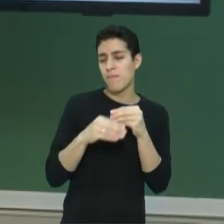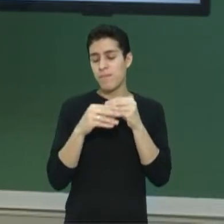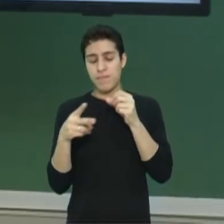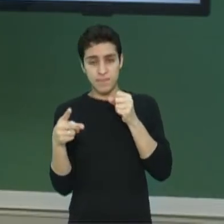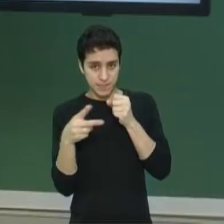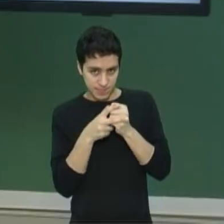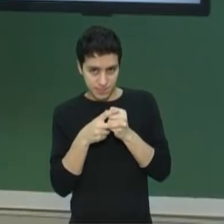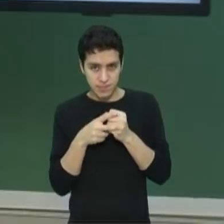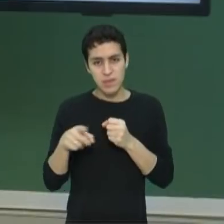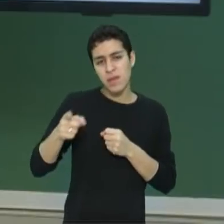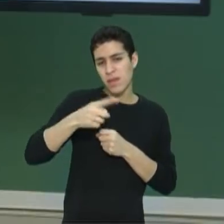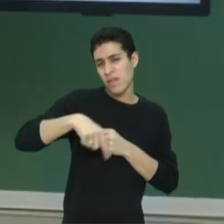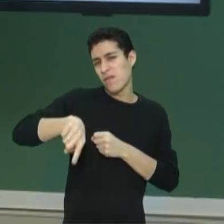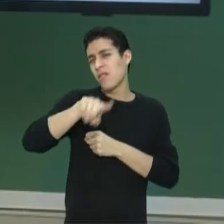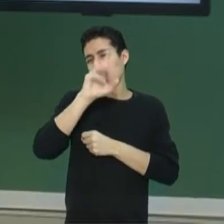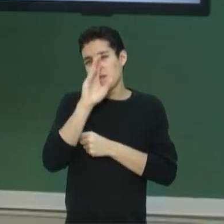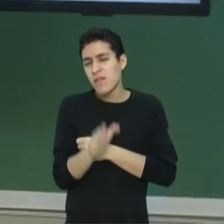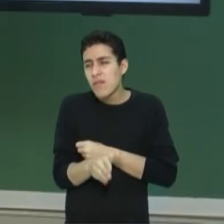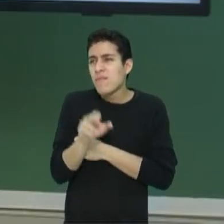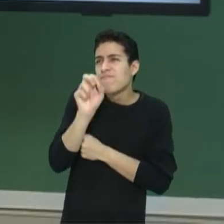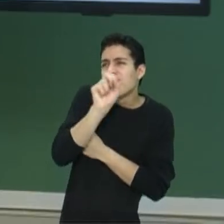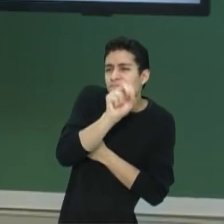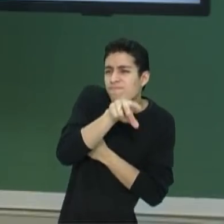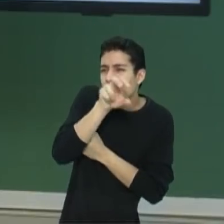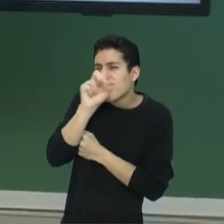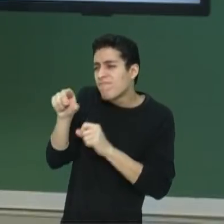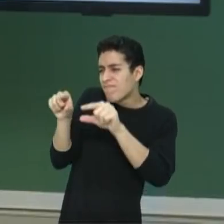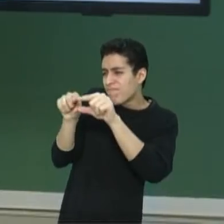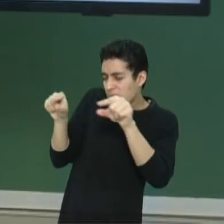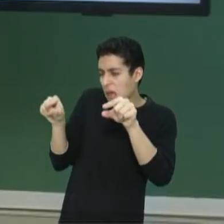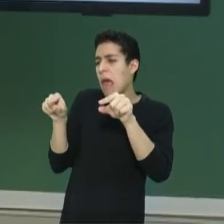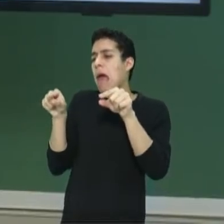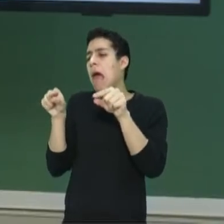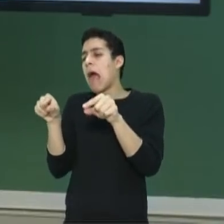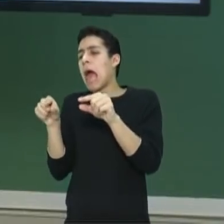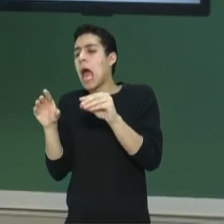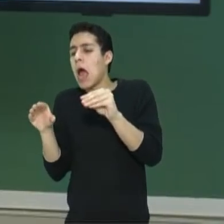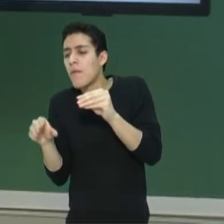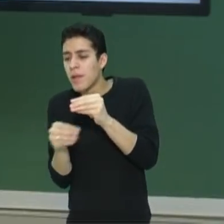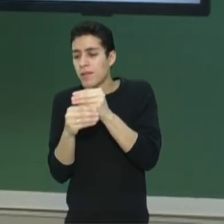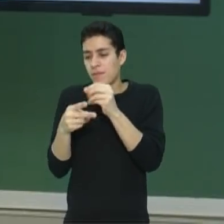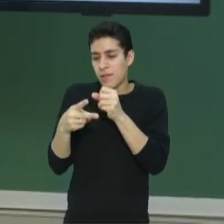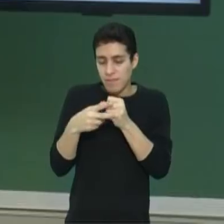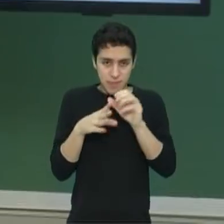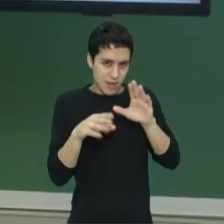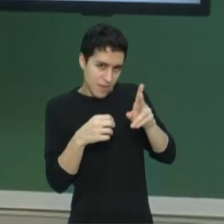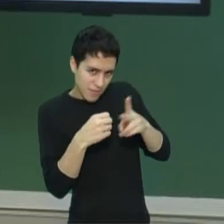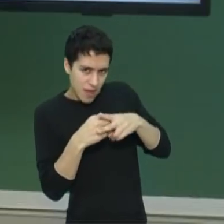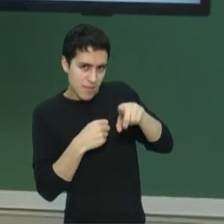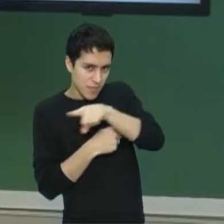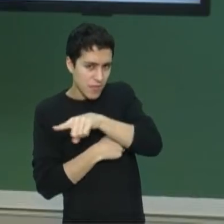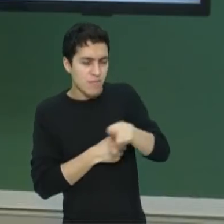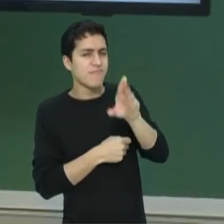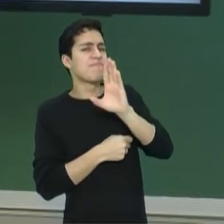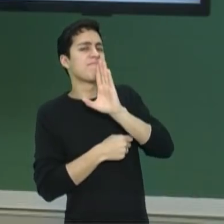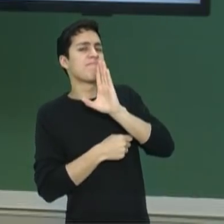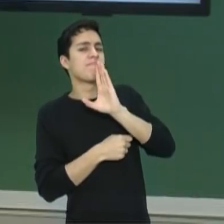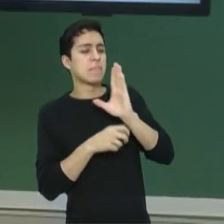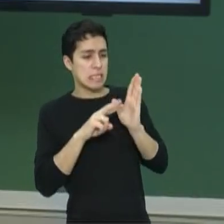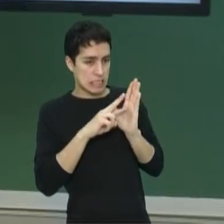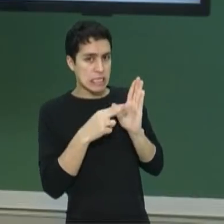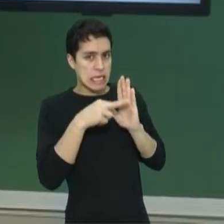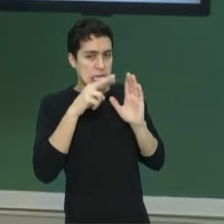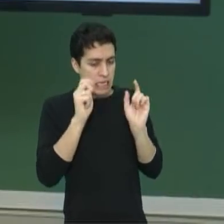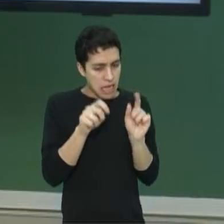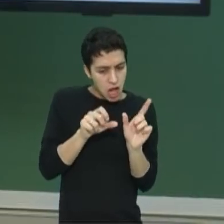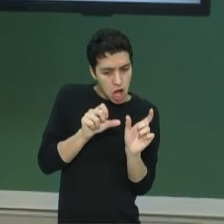verbal? Vocês provavelmente já ouviram falar nessa expressão, complemento verbal. Verbo, né, vocês já conhecem, é tudo aquilo que dá para